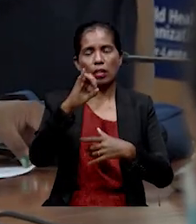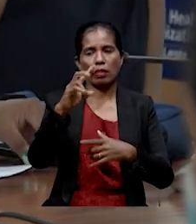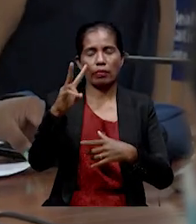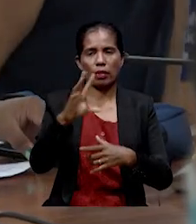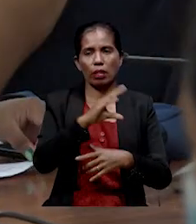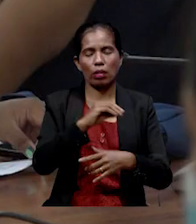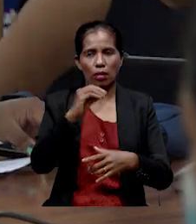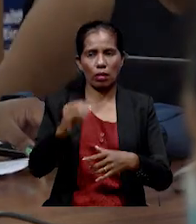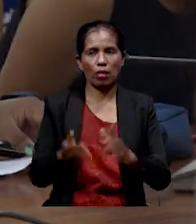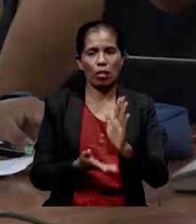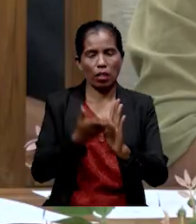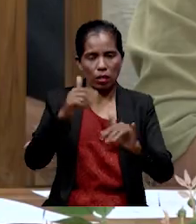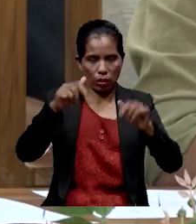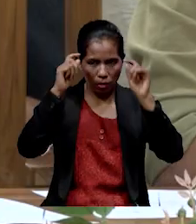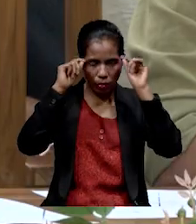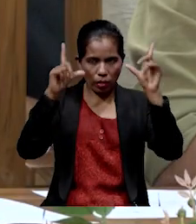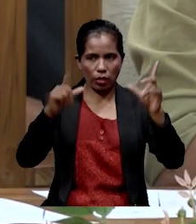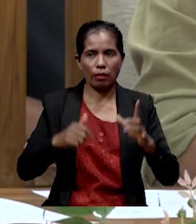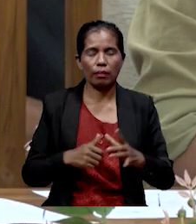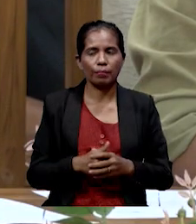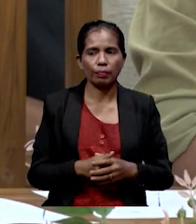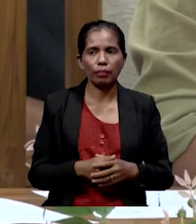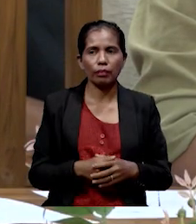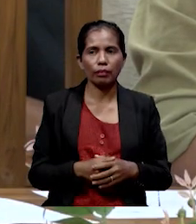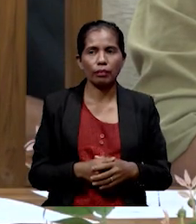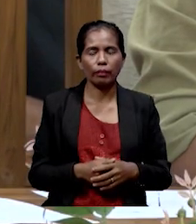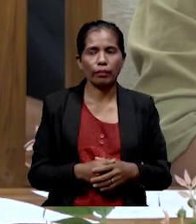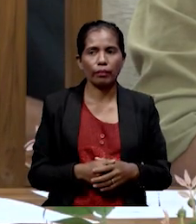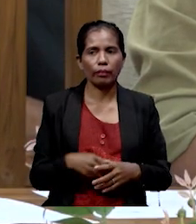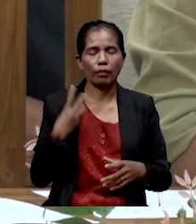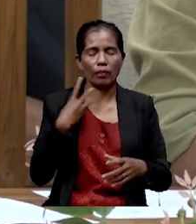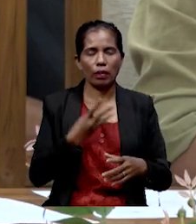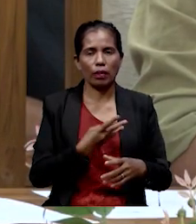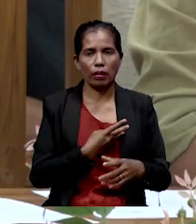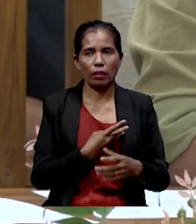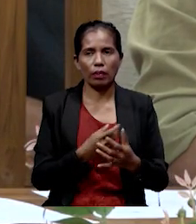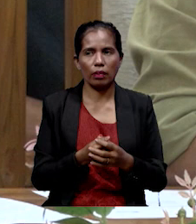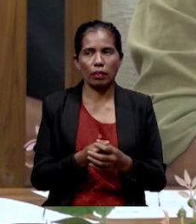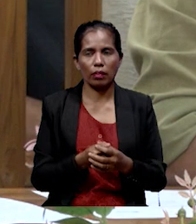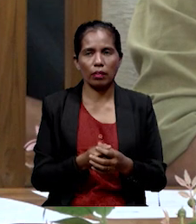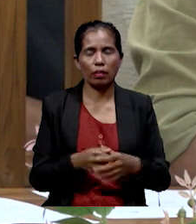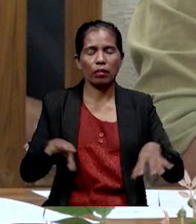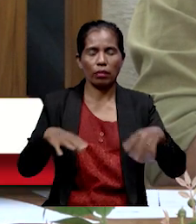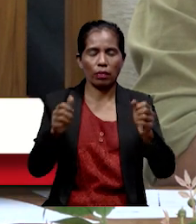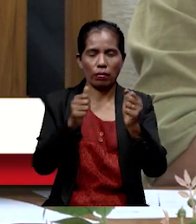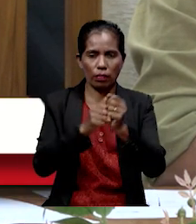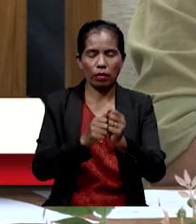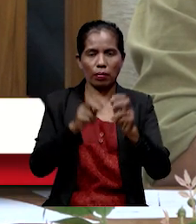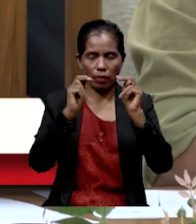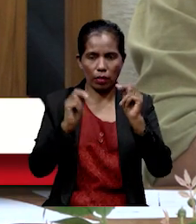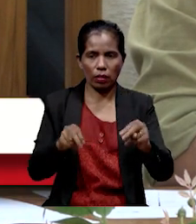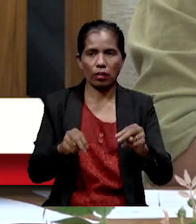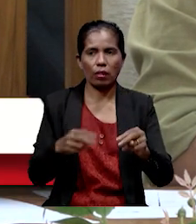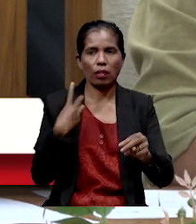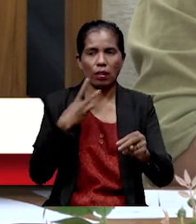as na fatin iha Timor Leste. And we take very good note. A força liga saúde integração de ver precisa que a mão